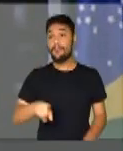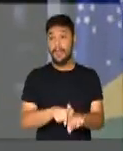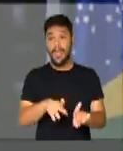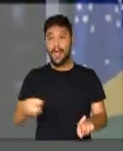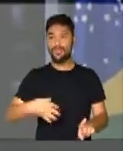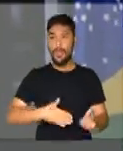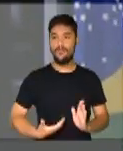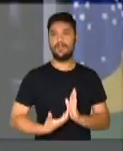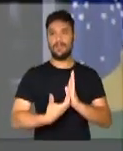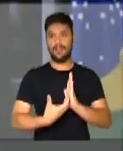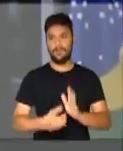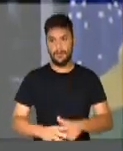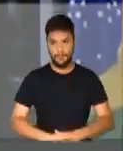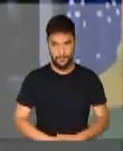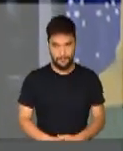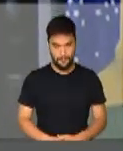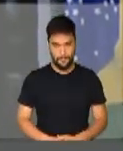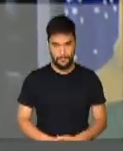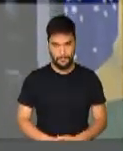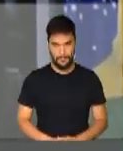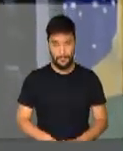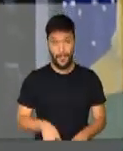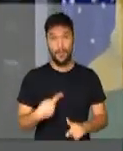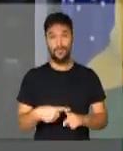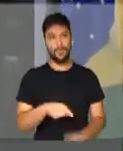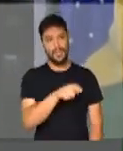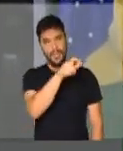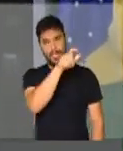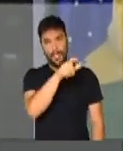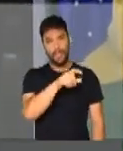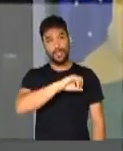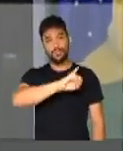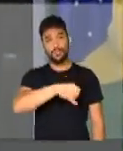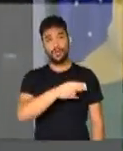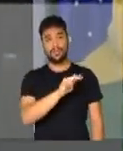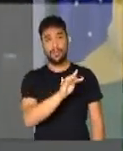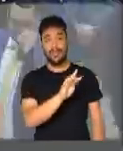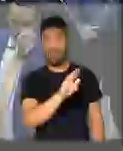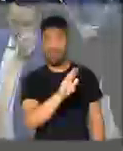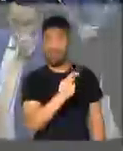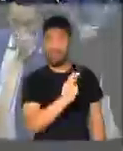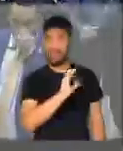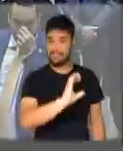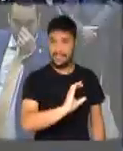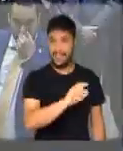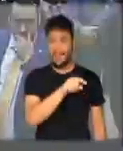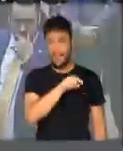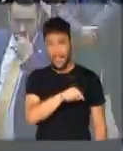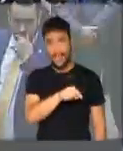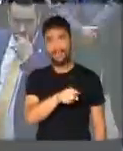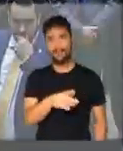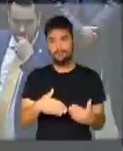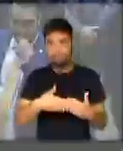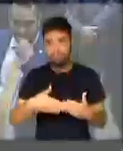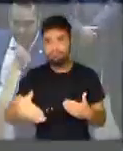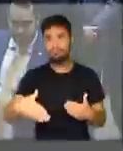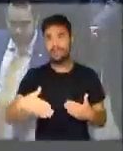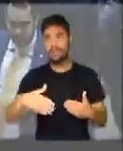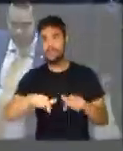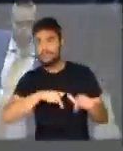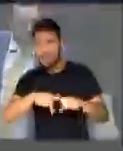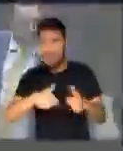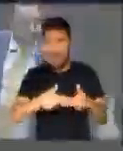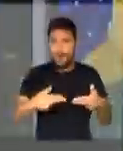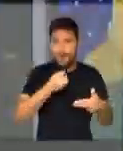Câmara. Porque quando, como presidente, o que eu fizer de bom na